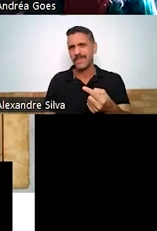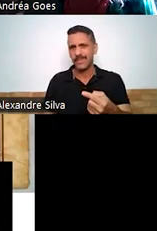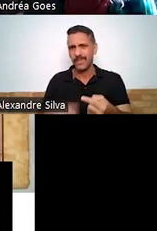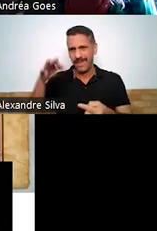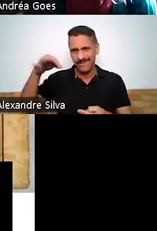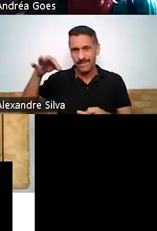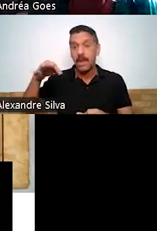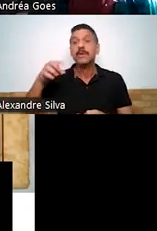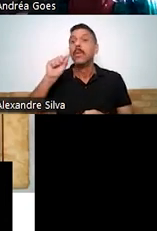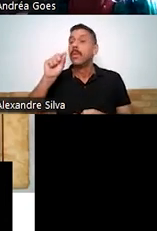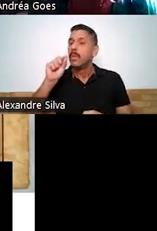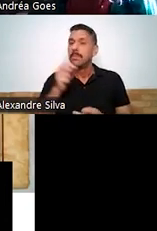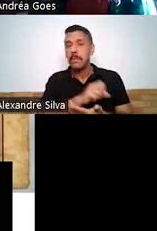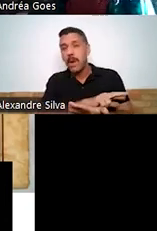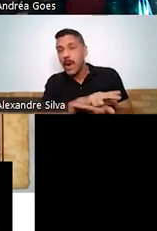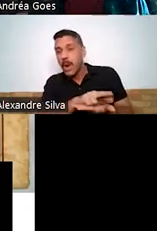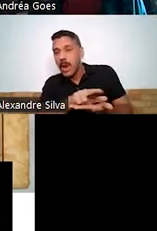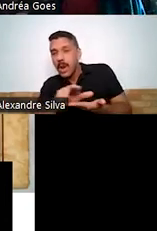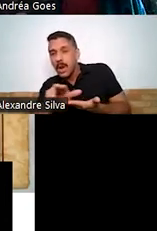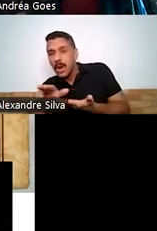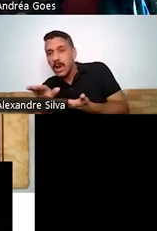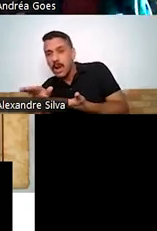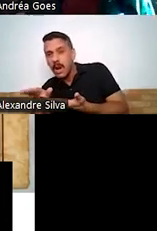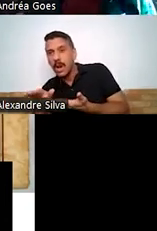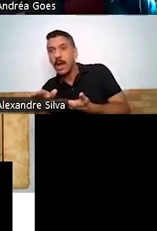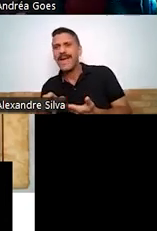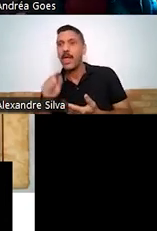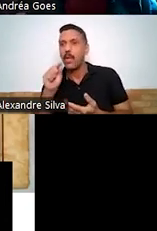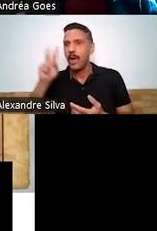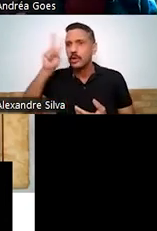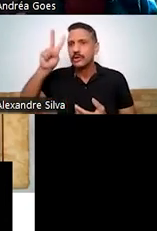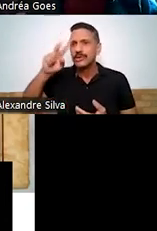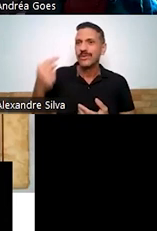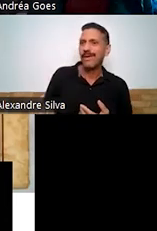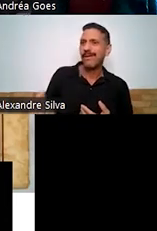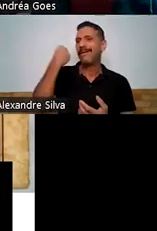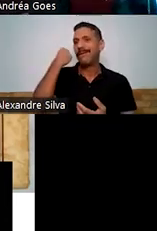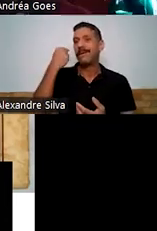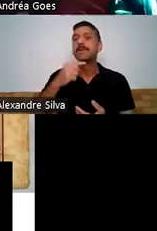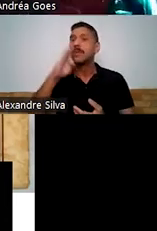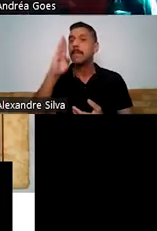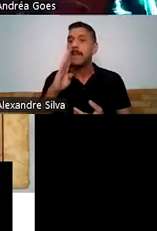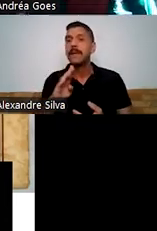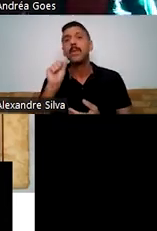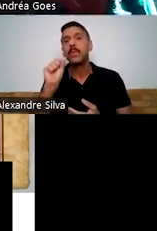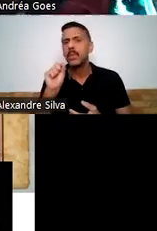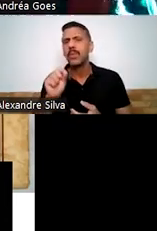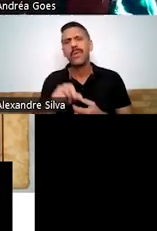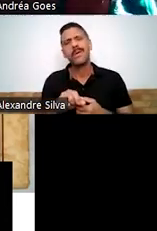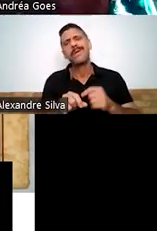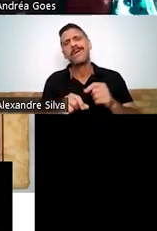obra, é um épico e retrata bem a formação do Brasil daquela época, no